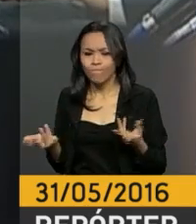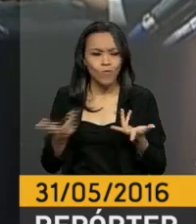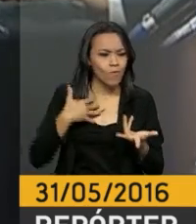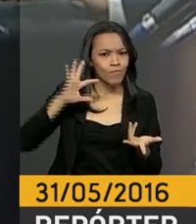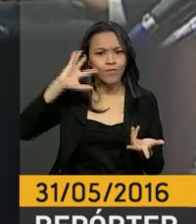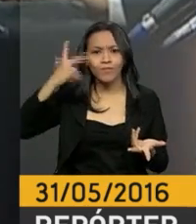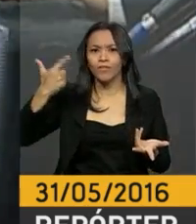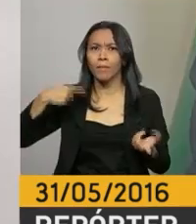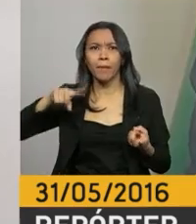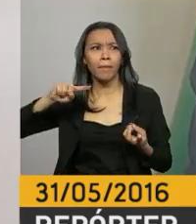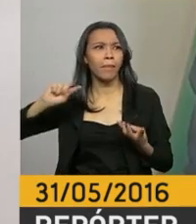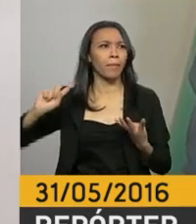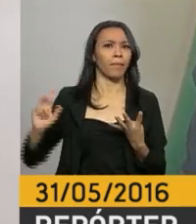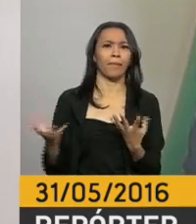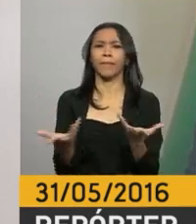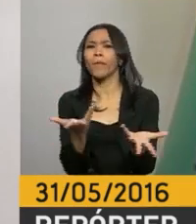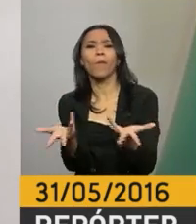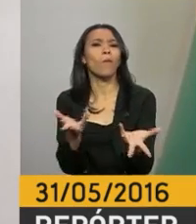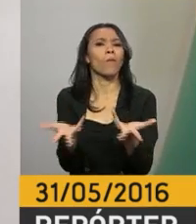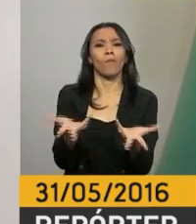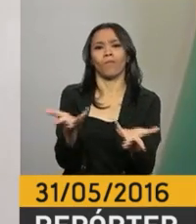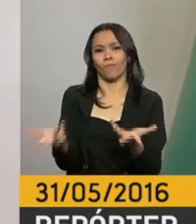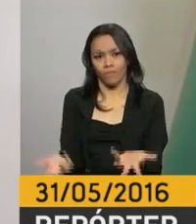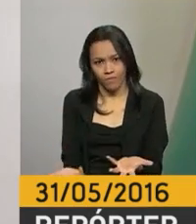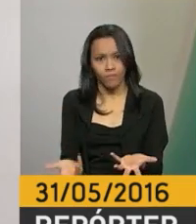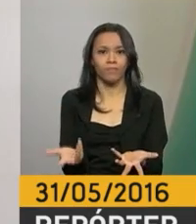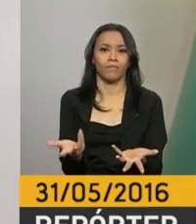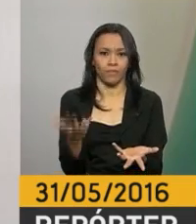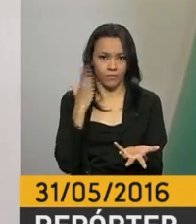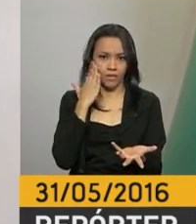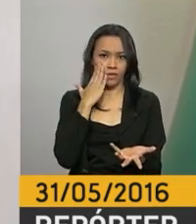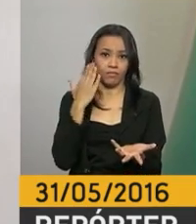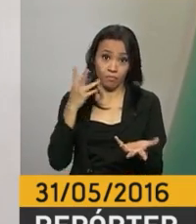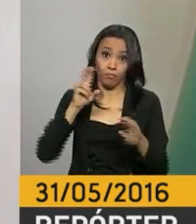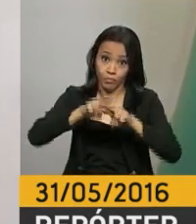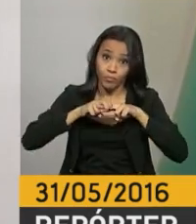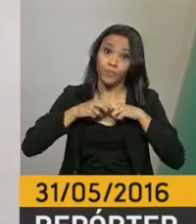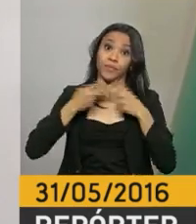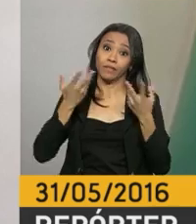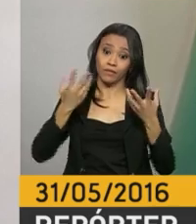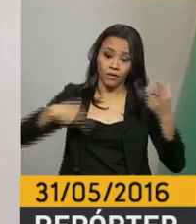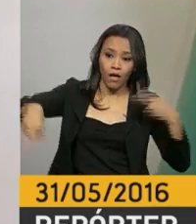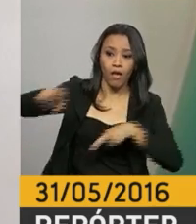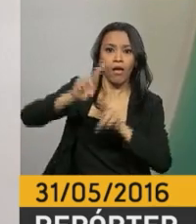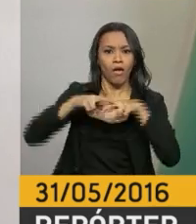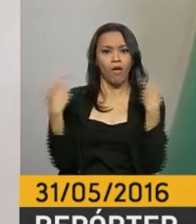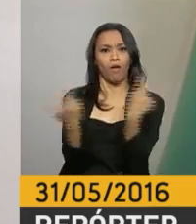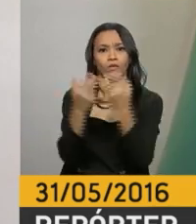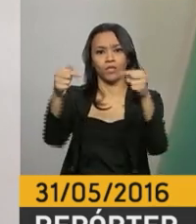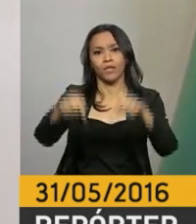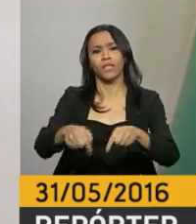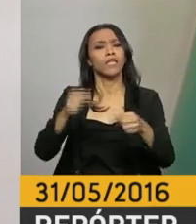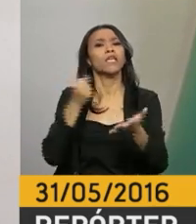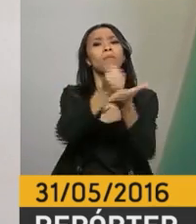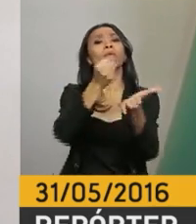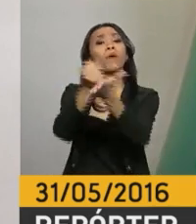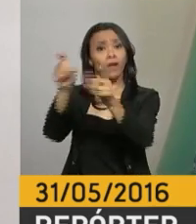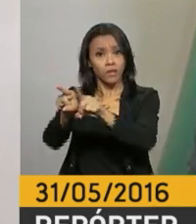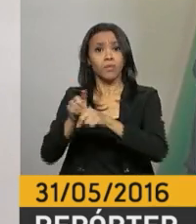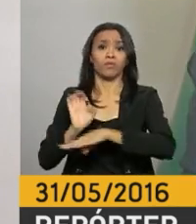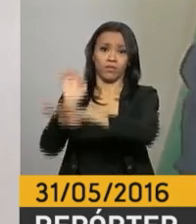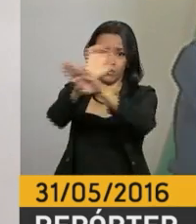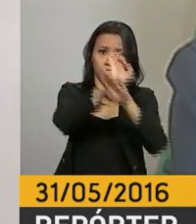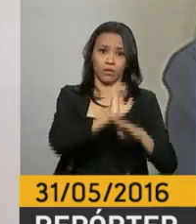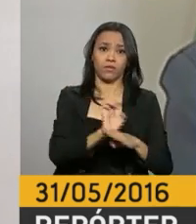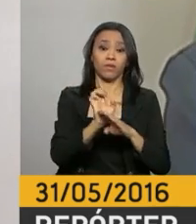especiais para tanto, mas de que maneira podemos também incrementar esse auxílio aos Estados. O importante é